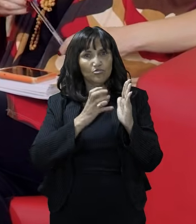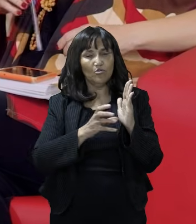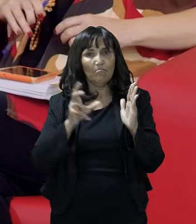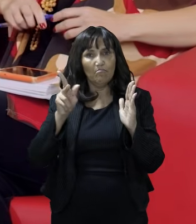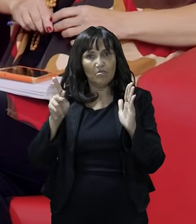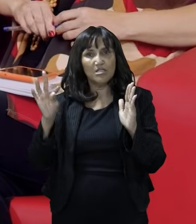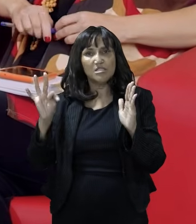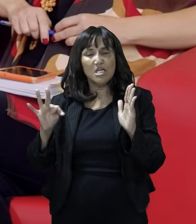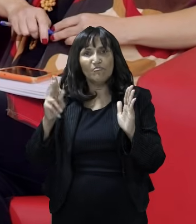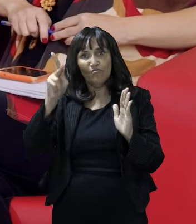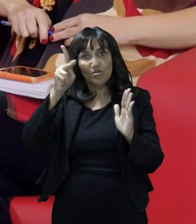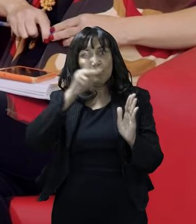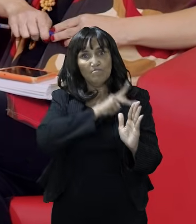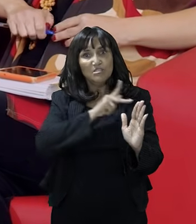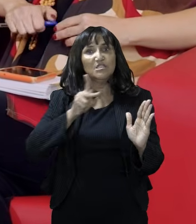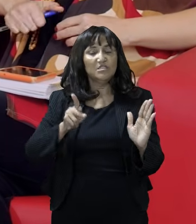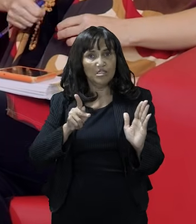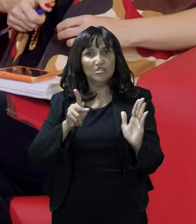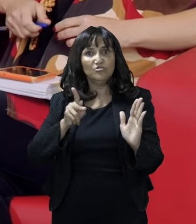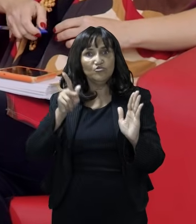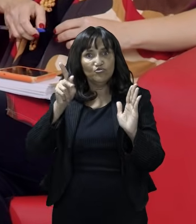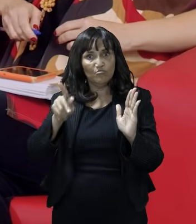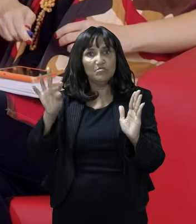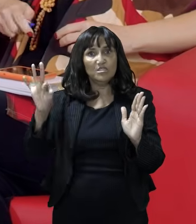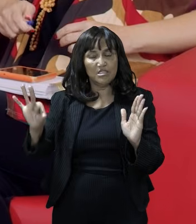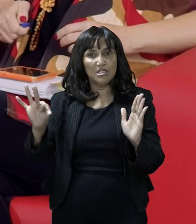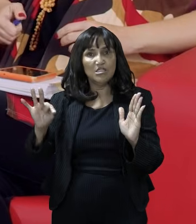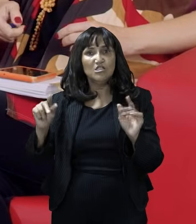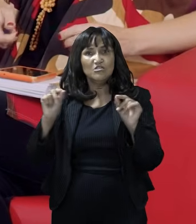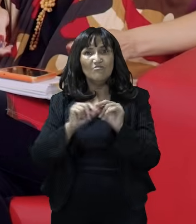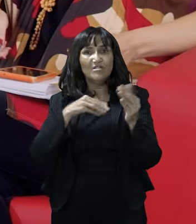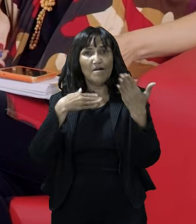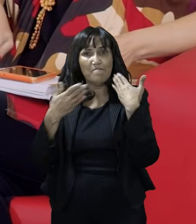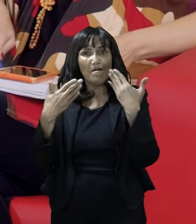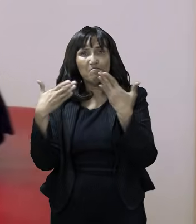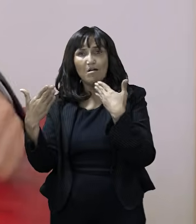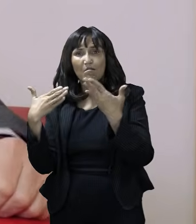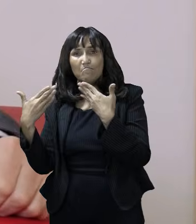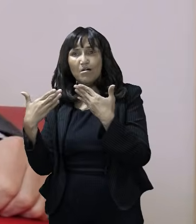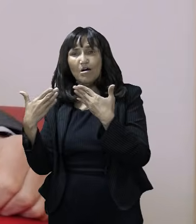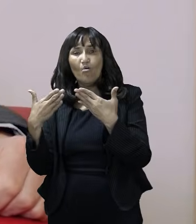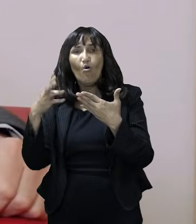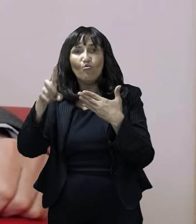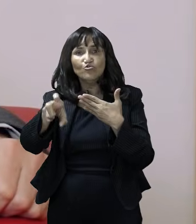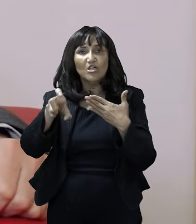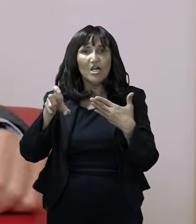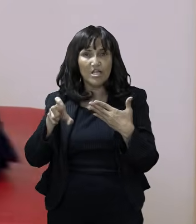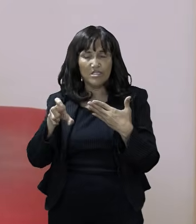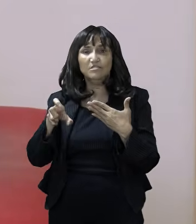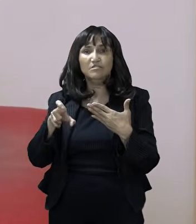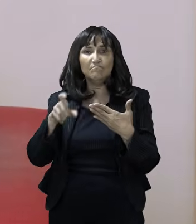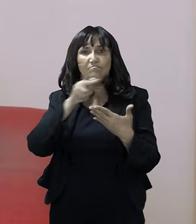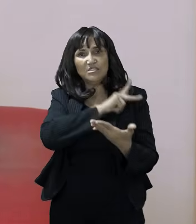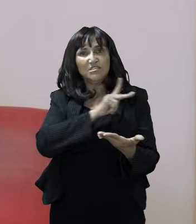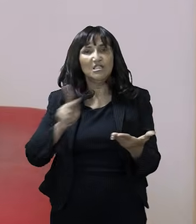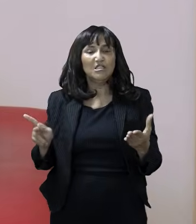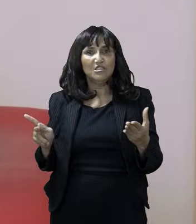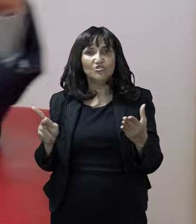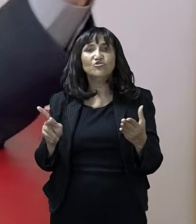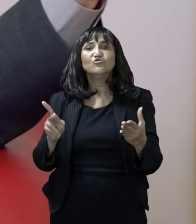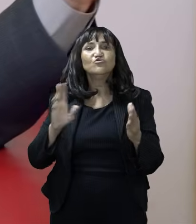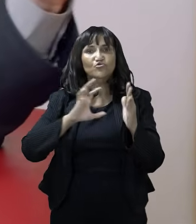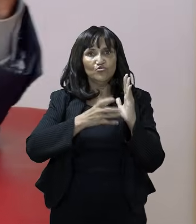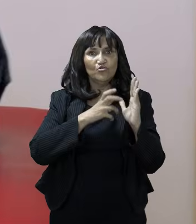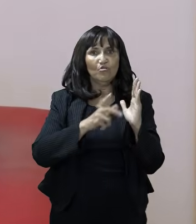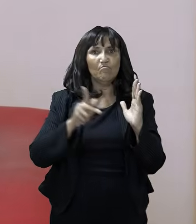PT, de fazer conversas, inclusive, com os ex-presidentes do PT, né? Então nós temos que juntar todo mundo. A